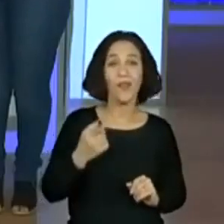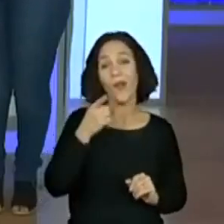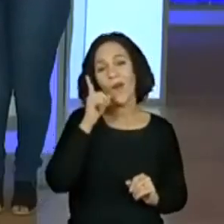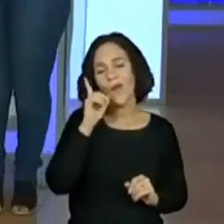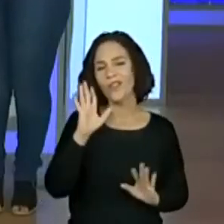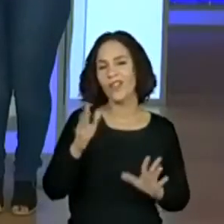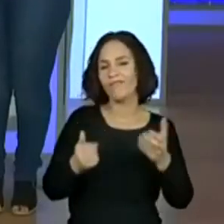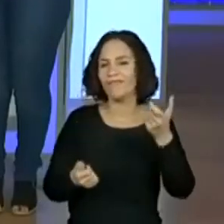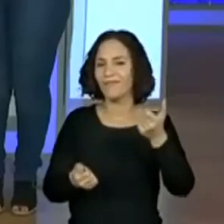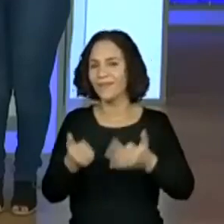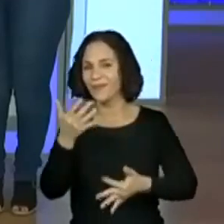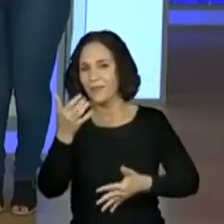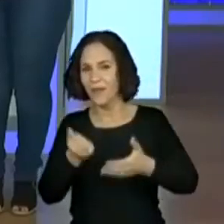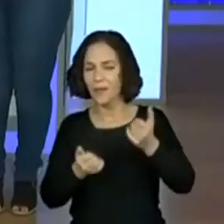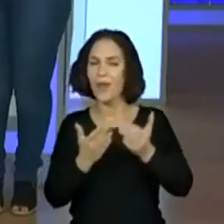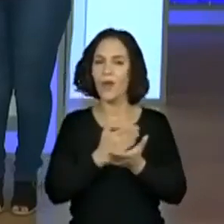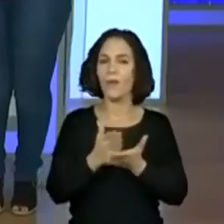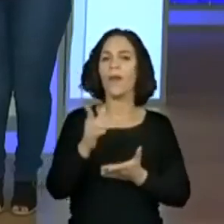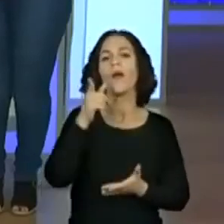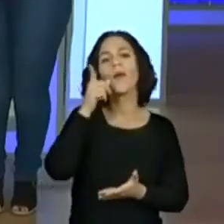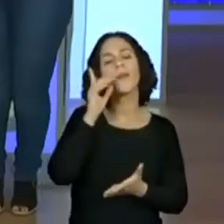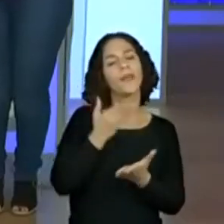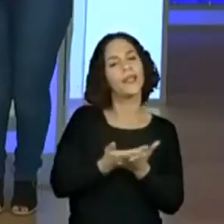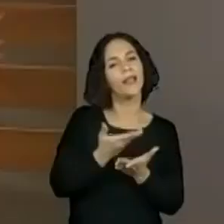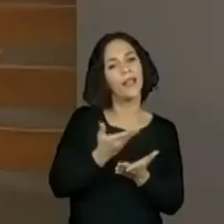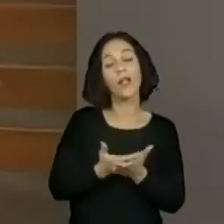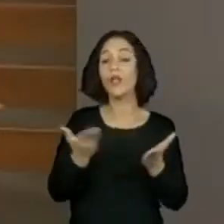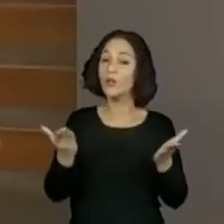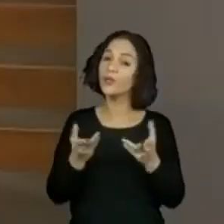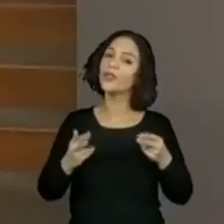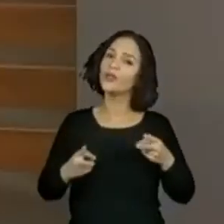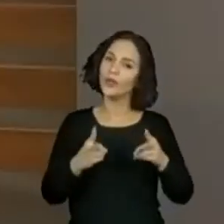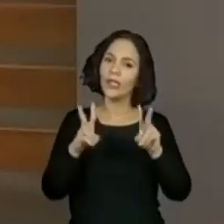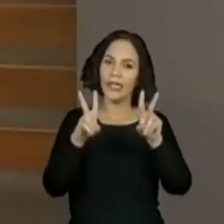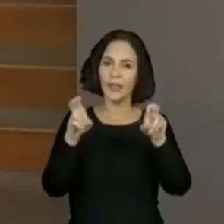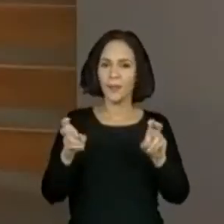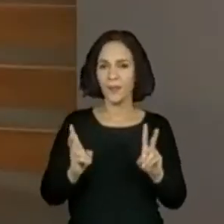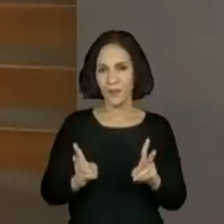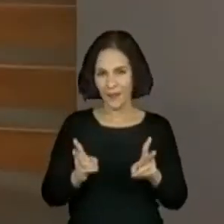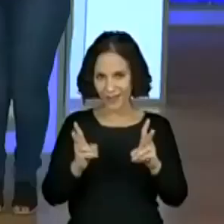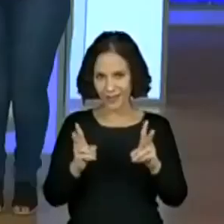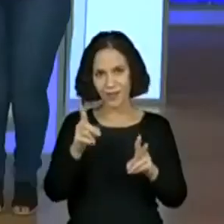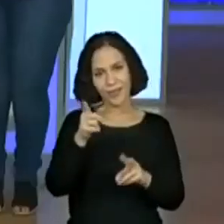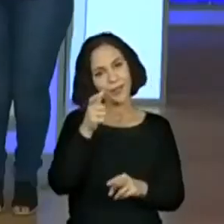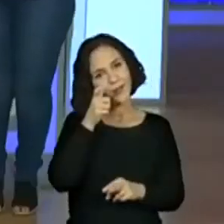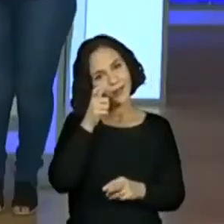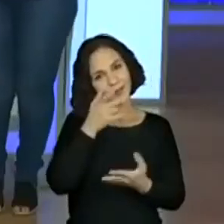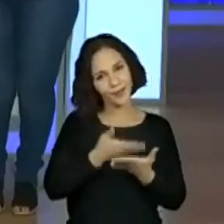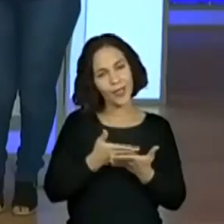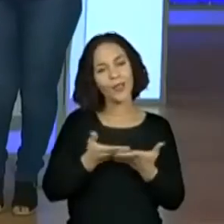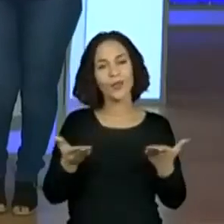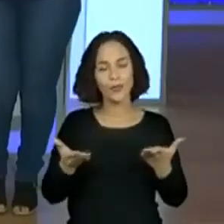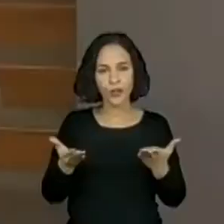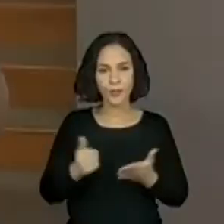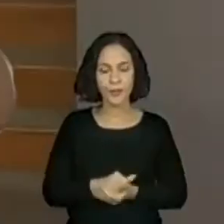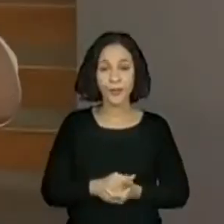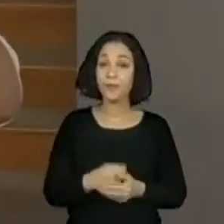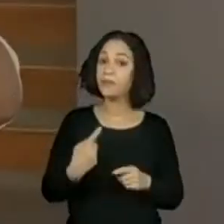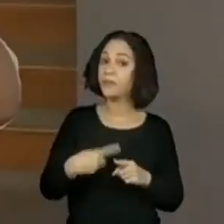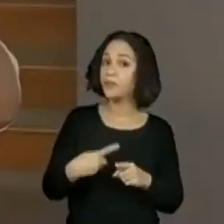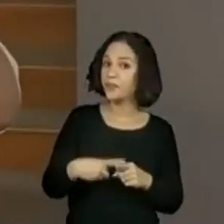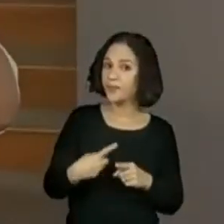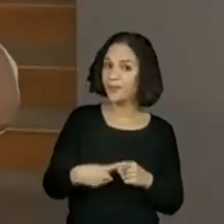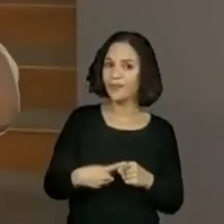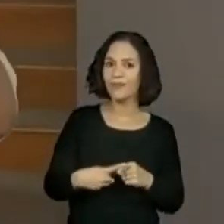nós começamos essa aula ontem, né? E hoje Sim. a gente está dando continuidade para você que está acompanhando a aula hoje. Até porque quando a gente